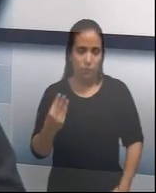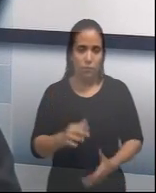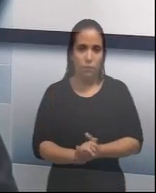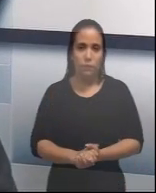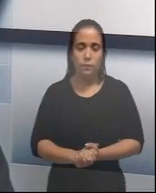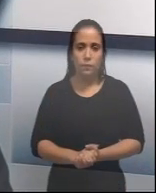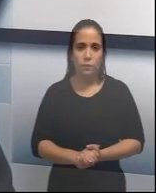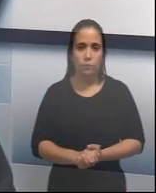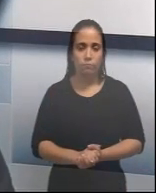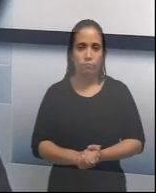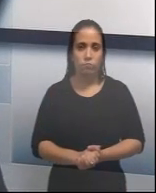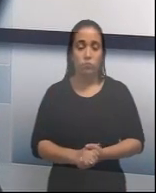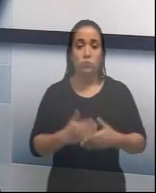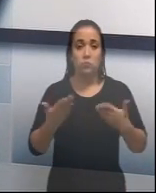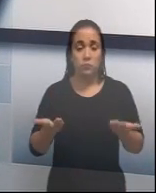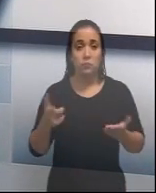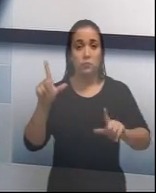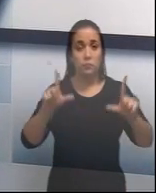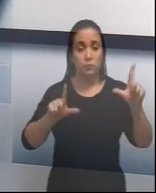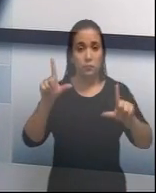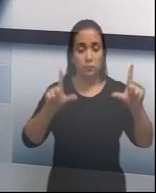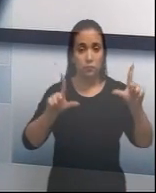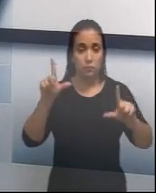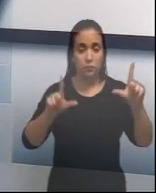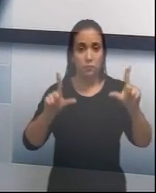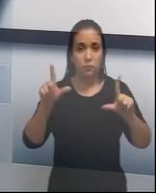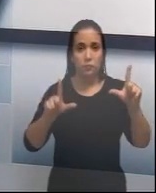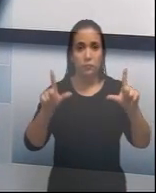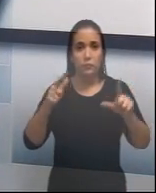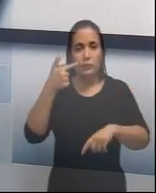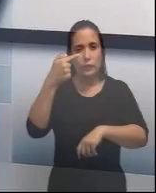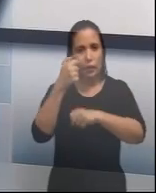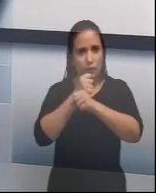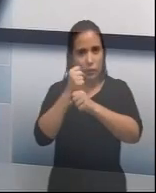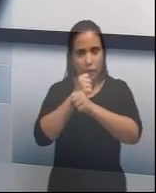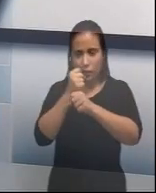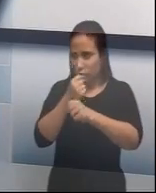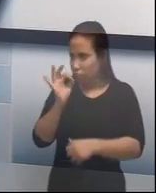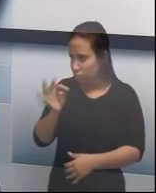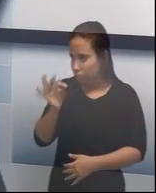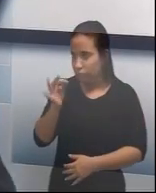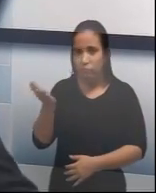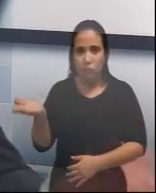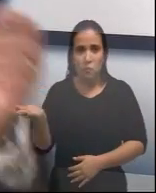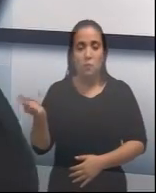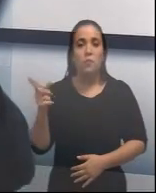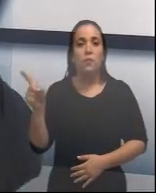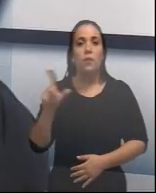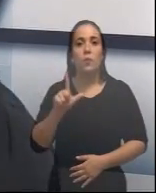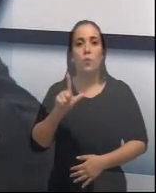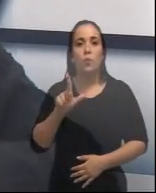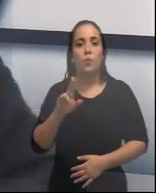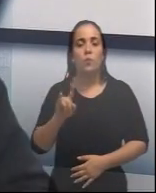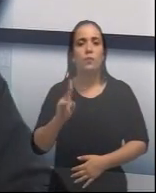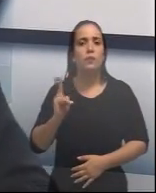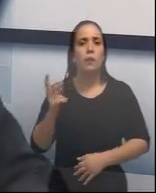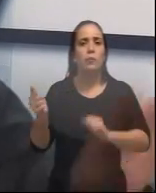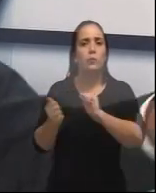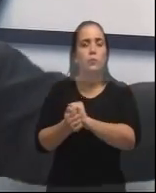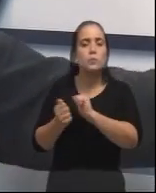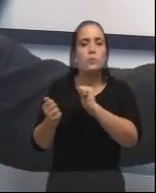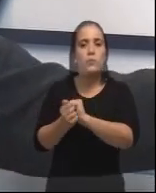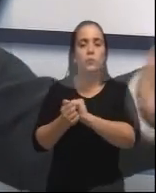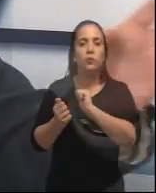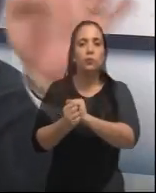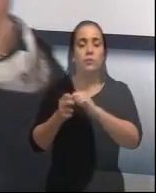31.3. Nosso programa está no ar há 7 anos, né, Luiz? Exatamente. O Luiz vem comigo aqui há um tempo. Ele só não